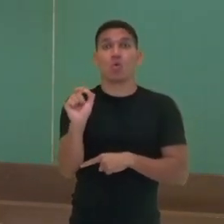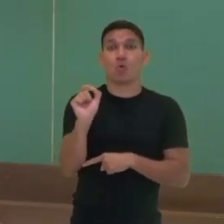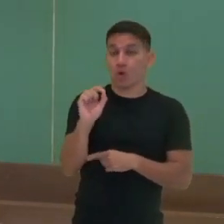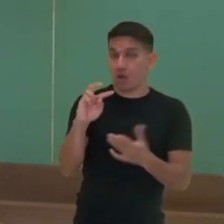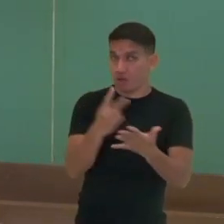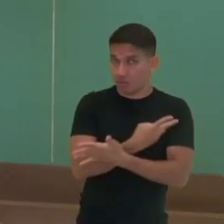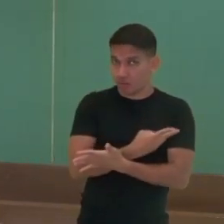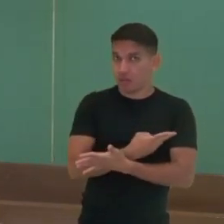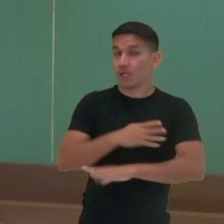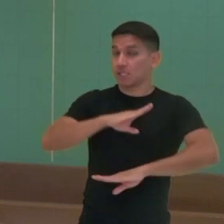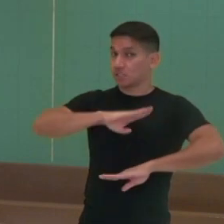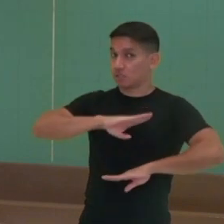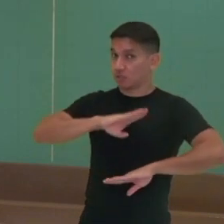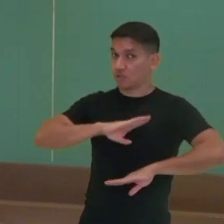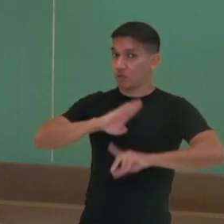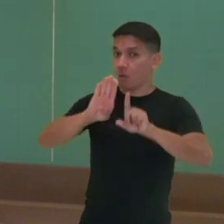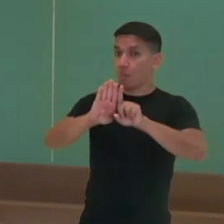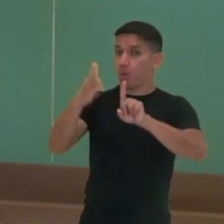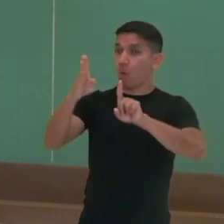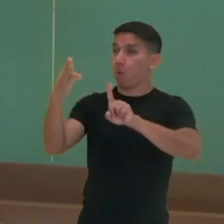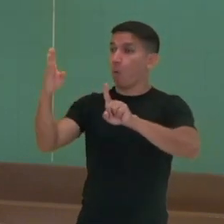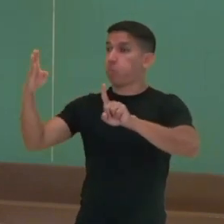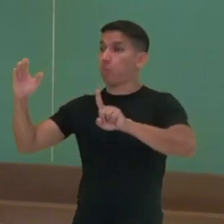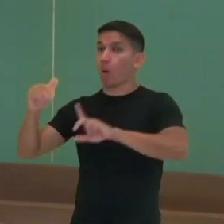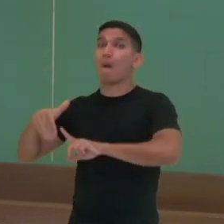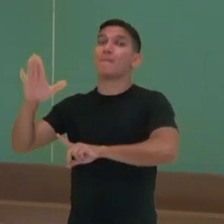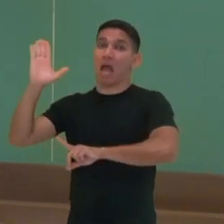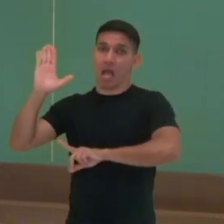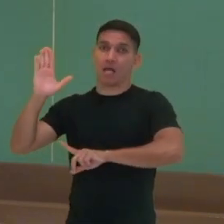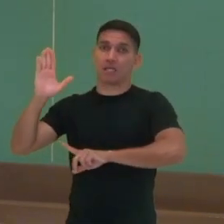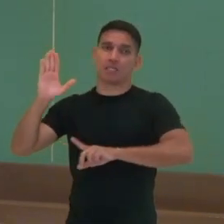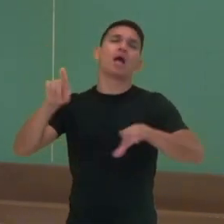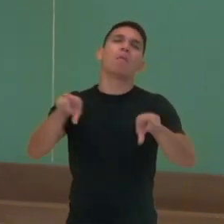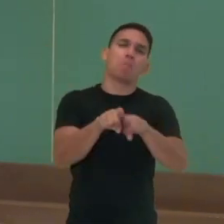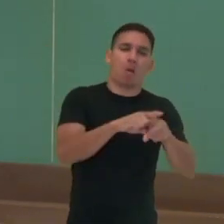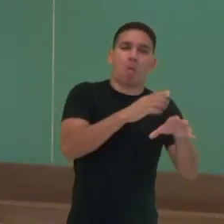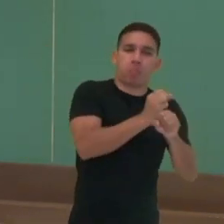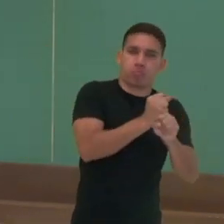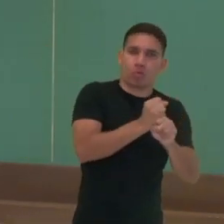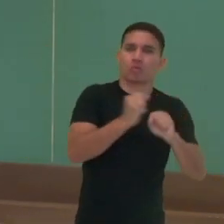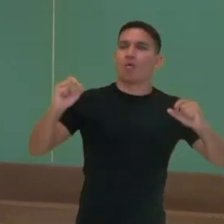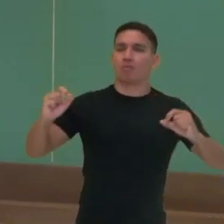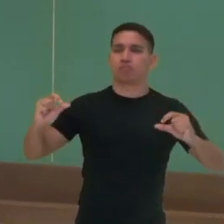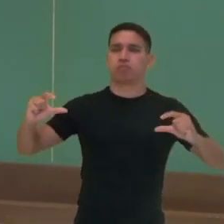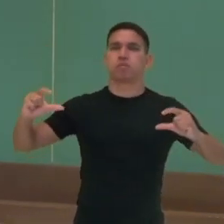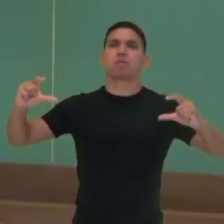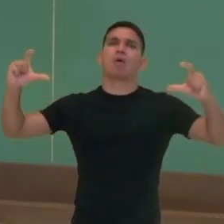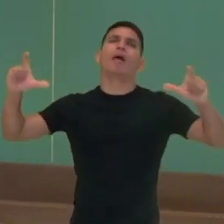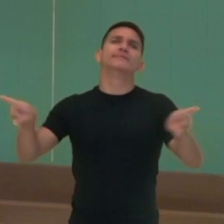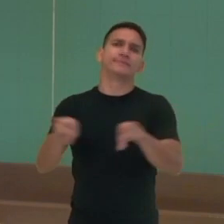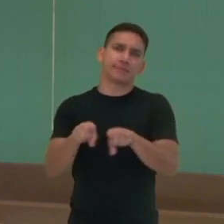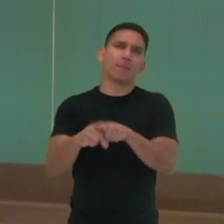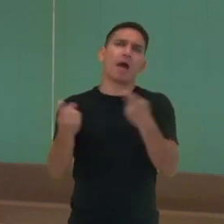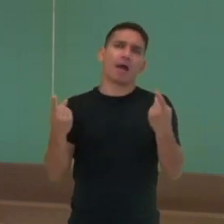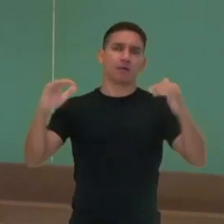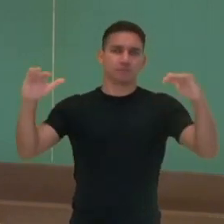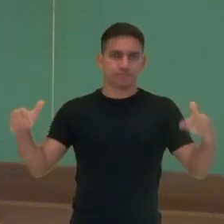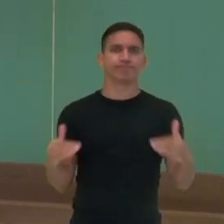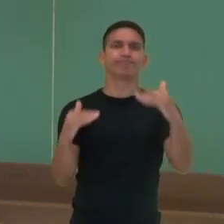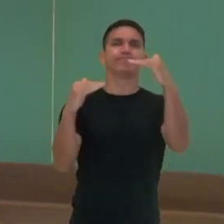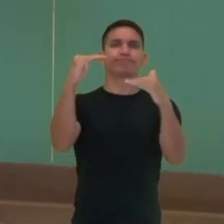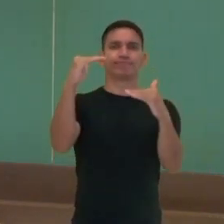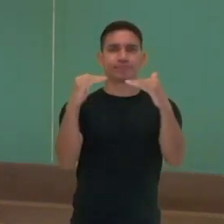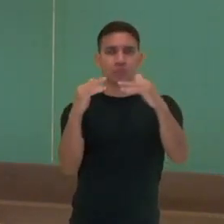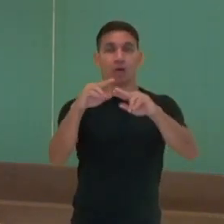determinada situação aumenta, a outra também vai aumentar. Então, se o número de portas